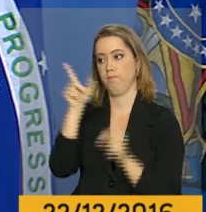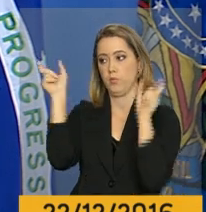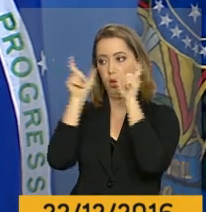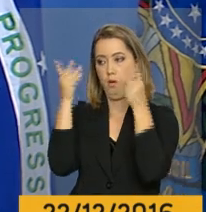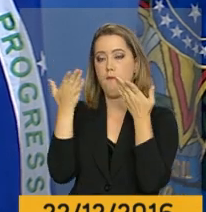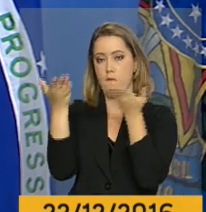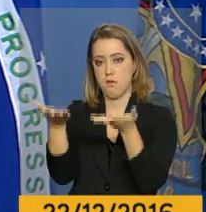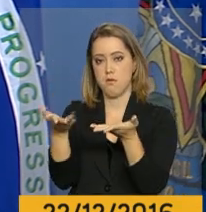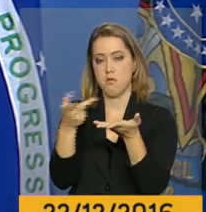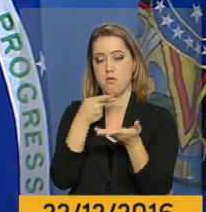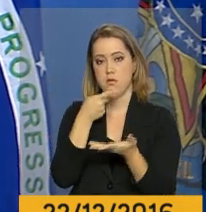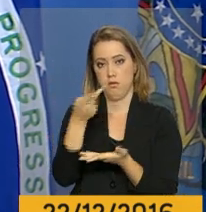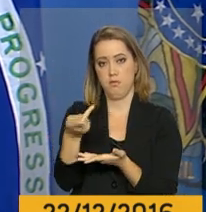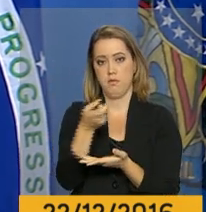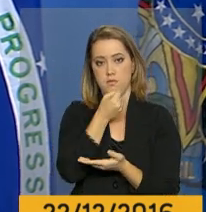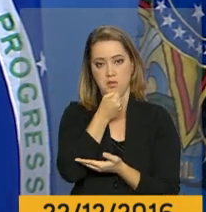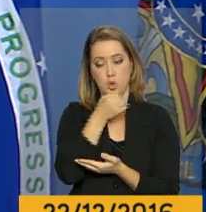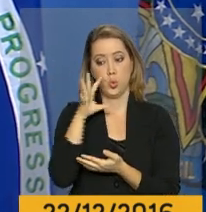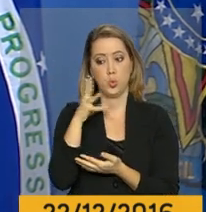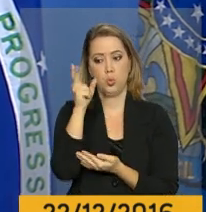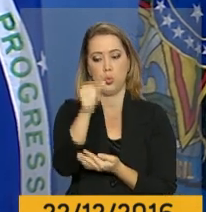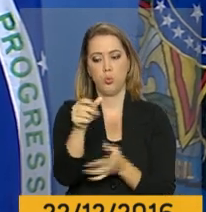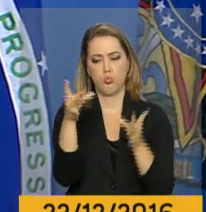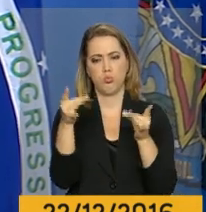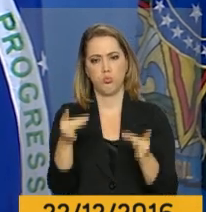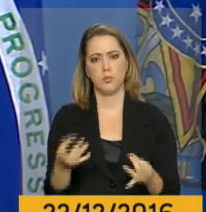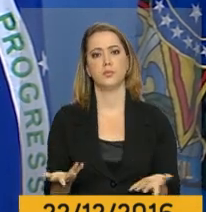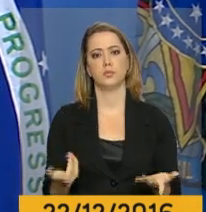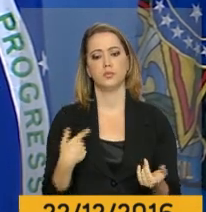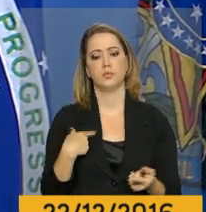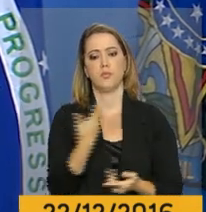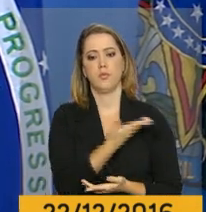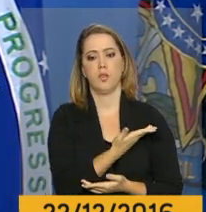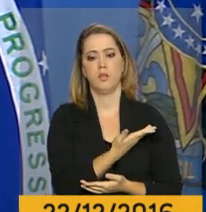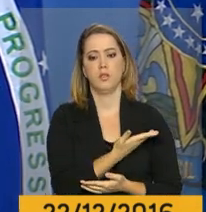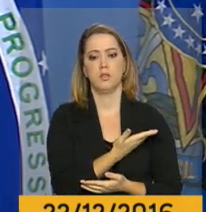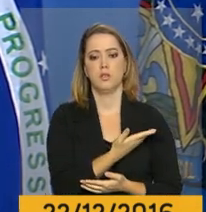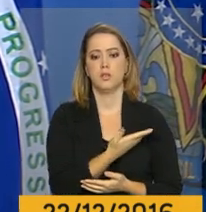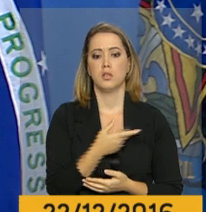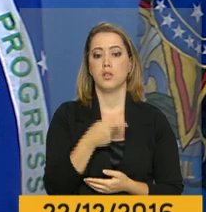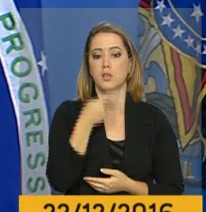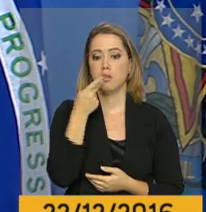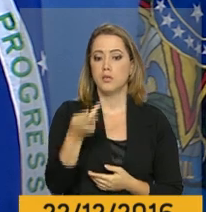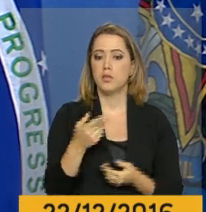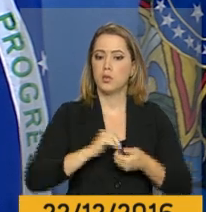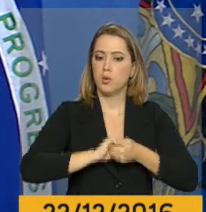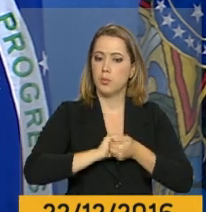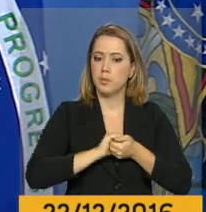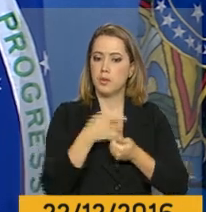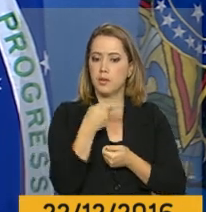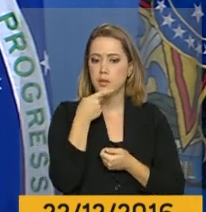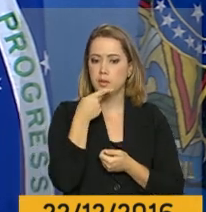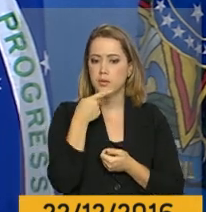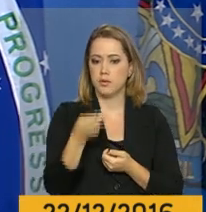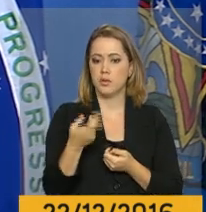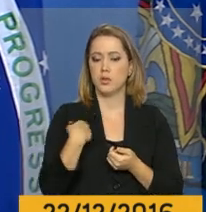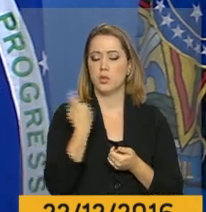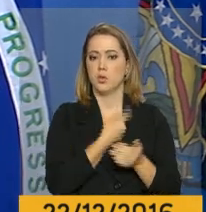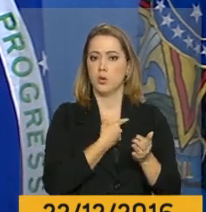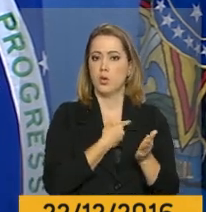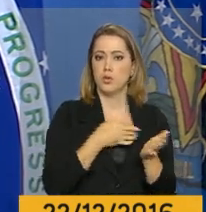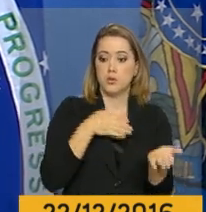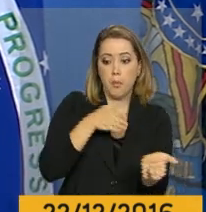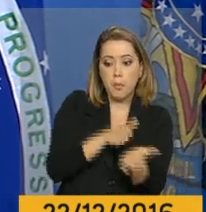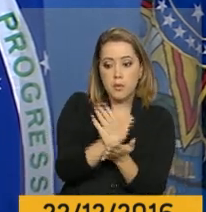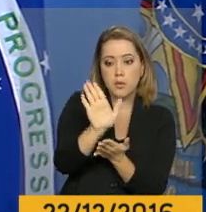ao cumprimentá-lo, eu disse: olha, meu caro, sobre isso ser justificativa do projeto de lei, eu vou mandar imprimir, né? Vamos mandar imprimir